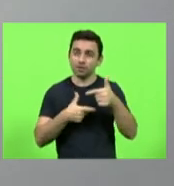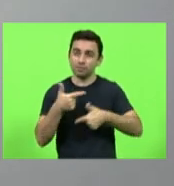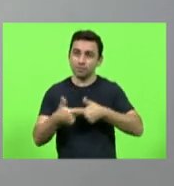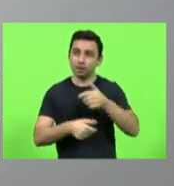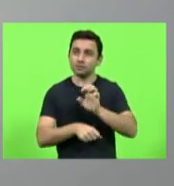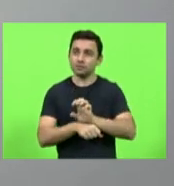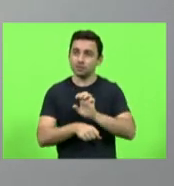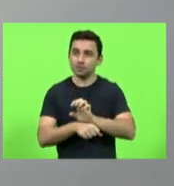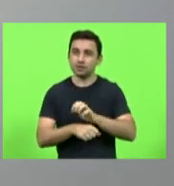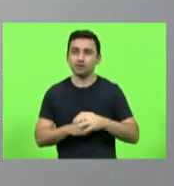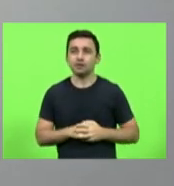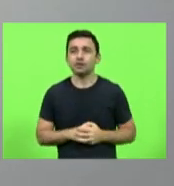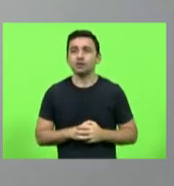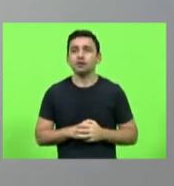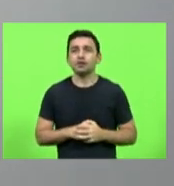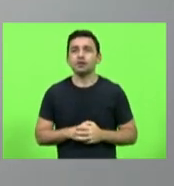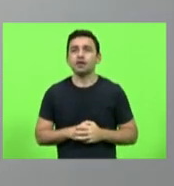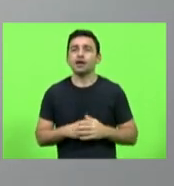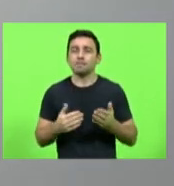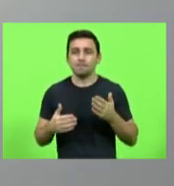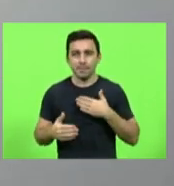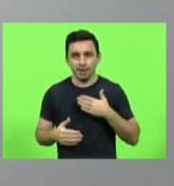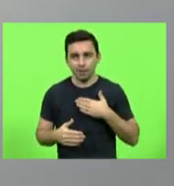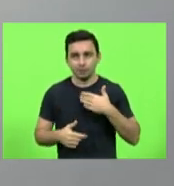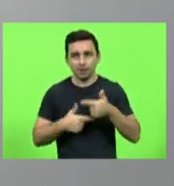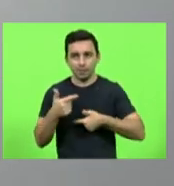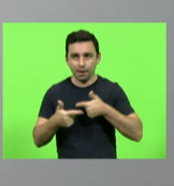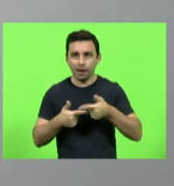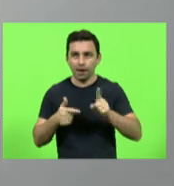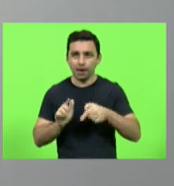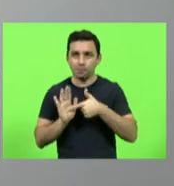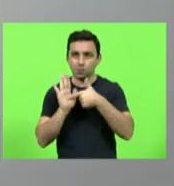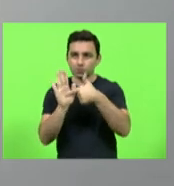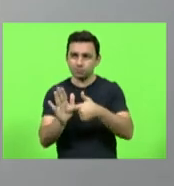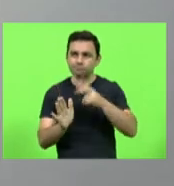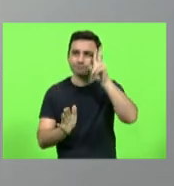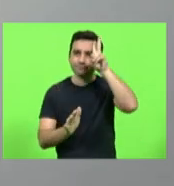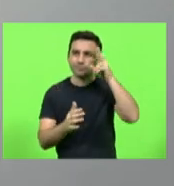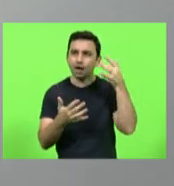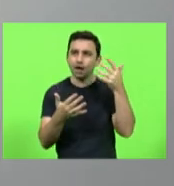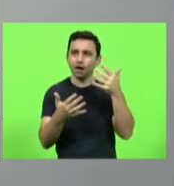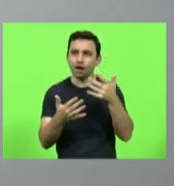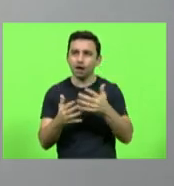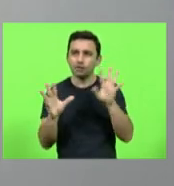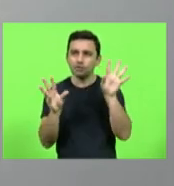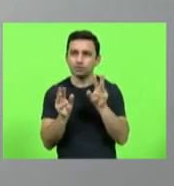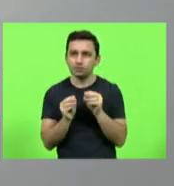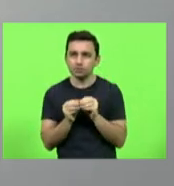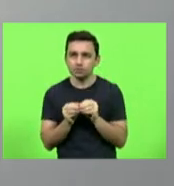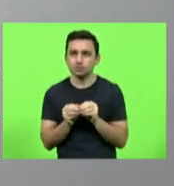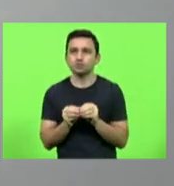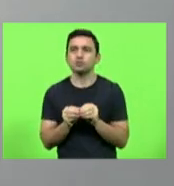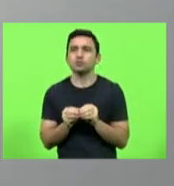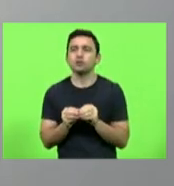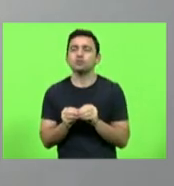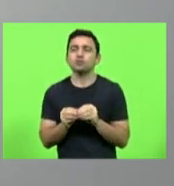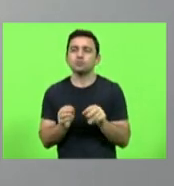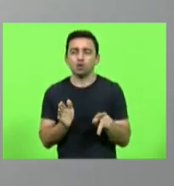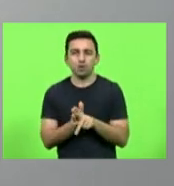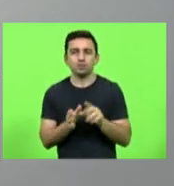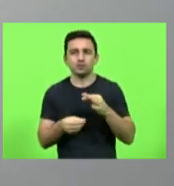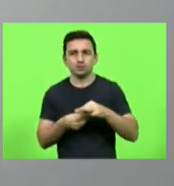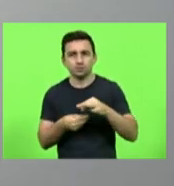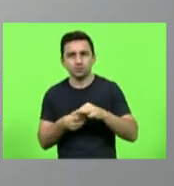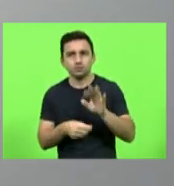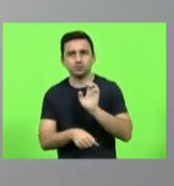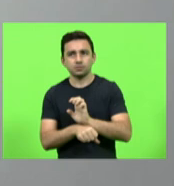Estadual. Então, a minha tarefa hoje é apresentar um breve histórico, né, do trabalho do GT formado por entidades